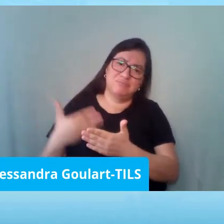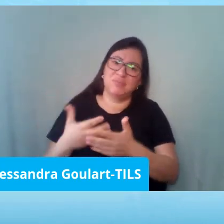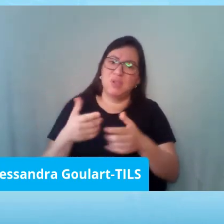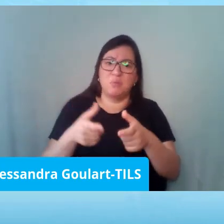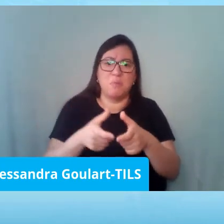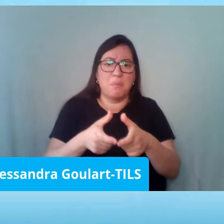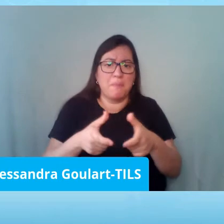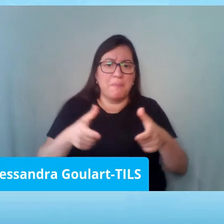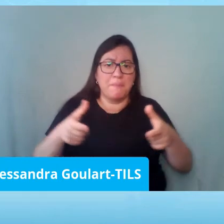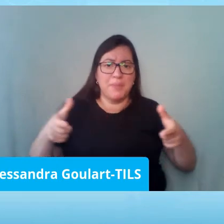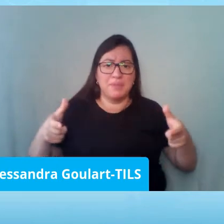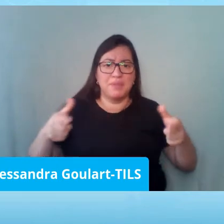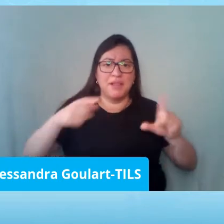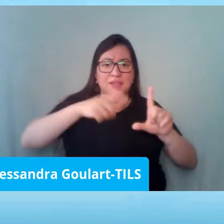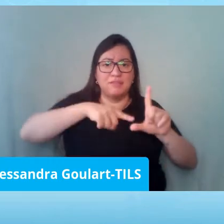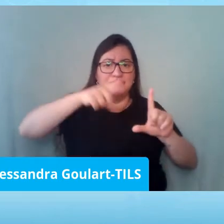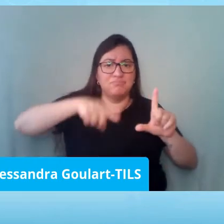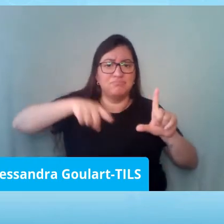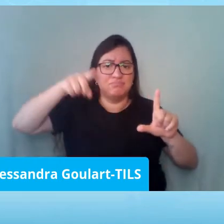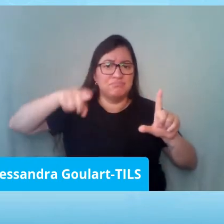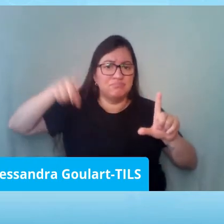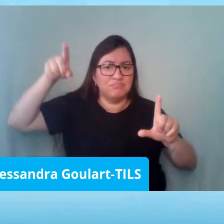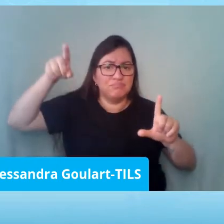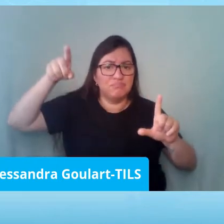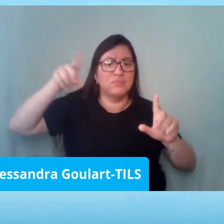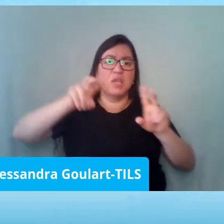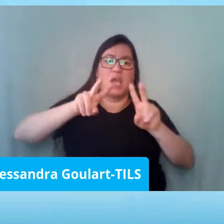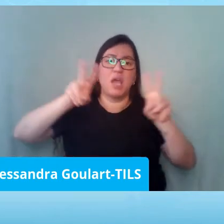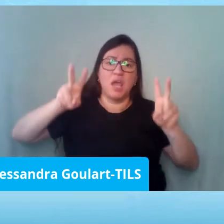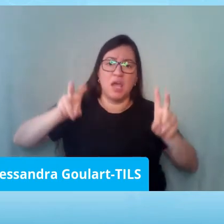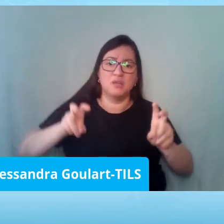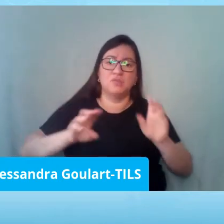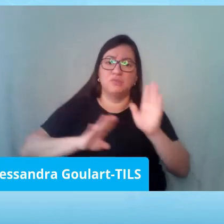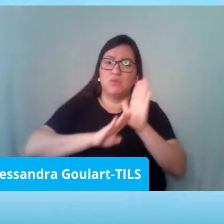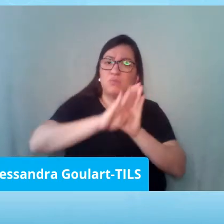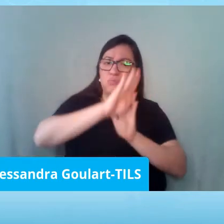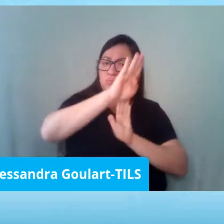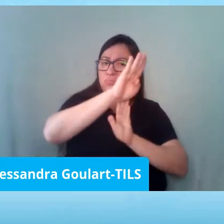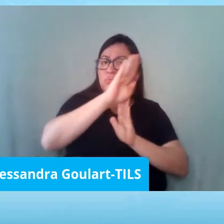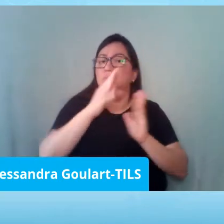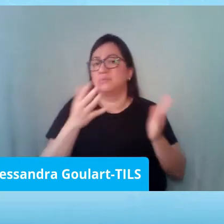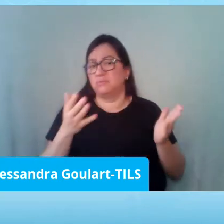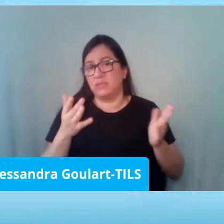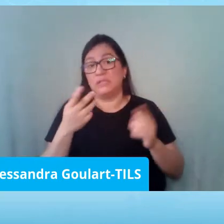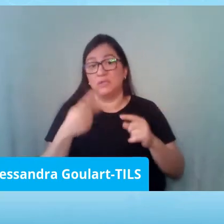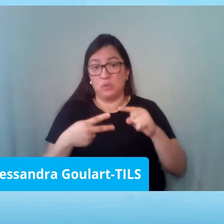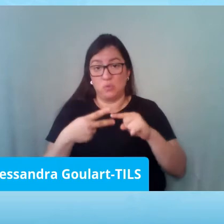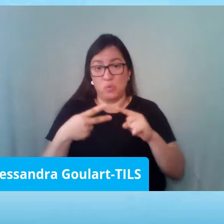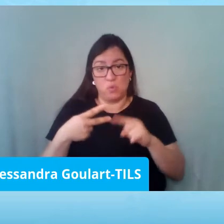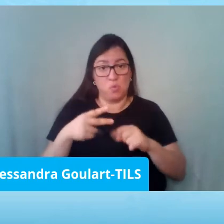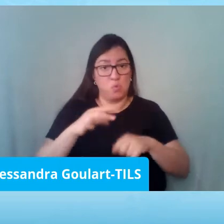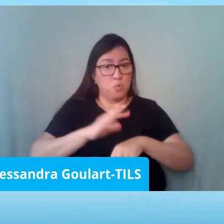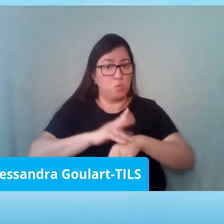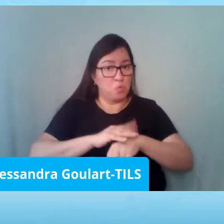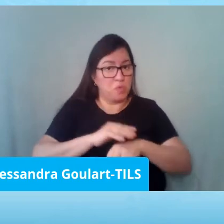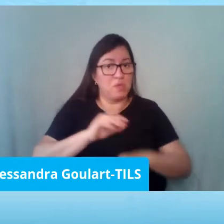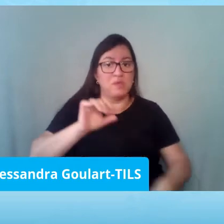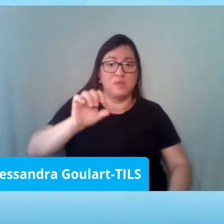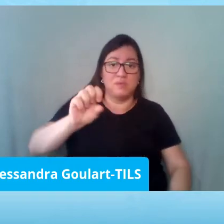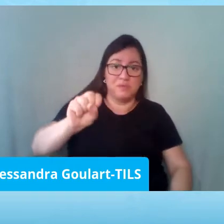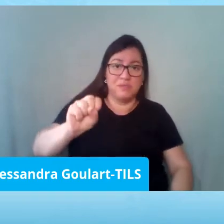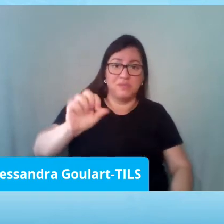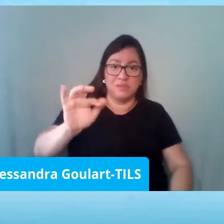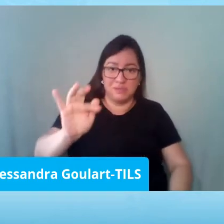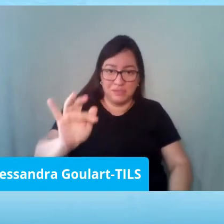apresenta dados ruins, né, em relação ao HIV e à sífilis. Então, por isso só já se justifica a